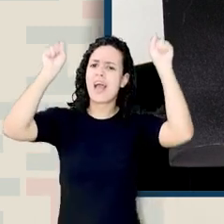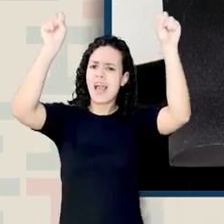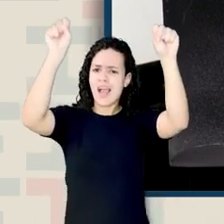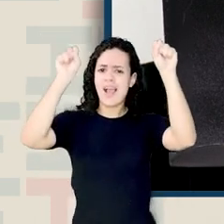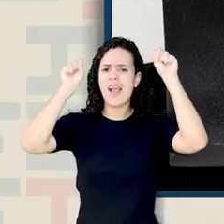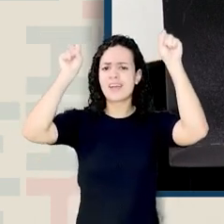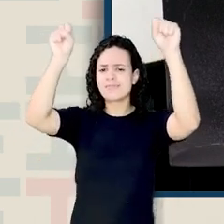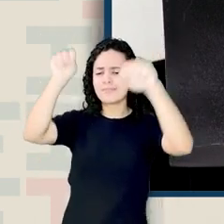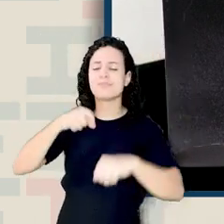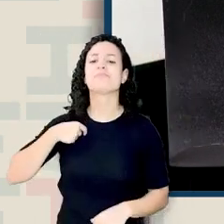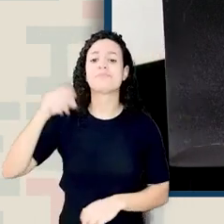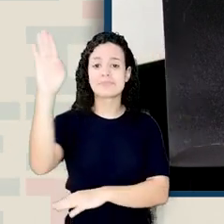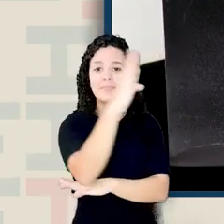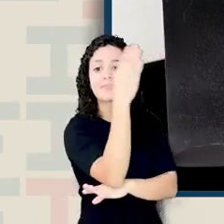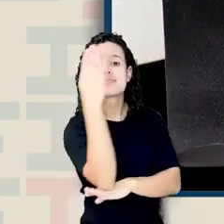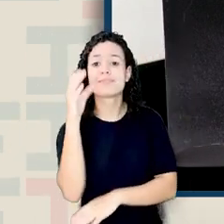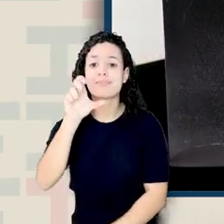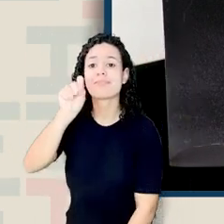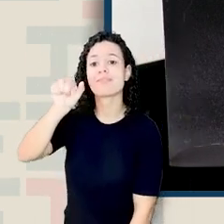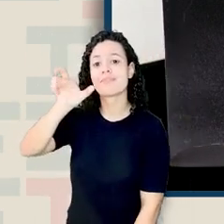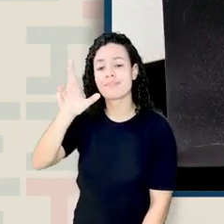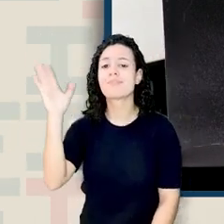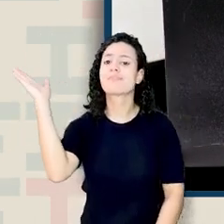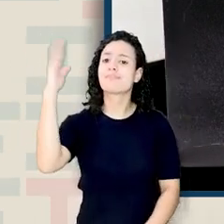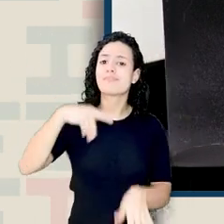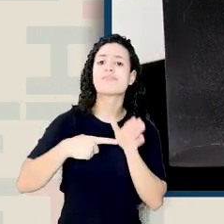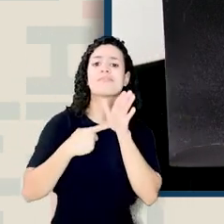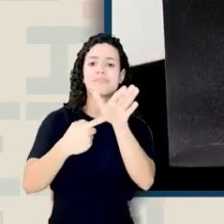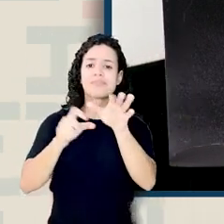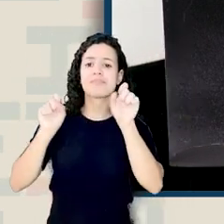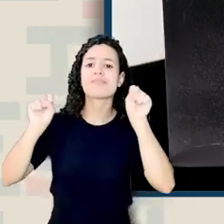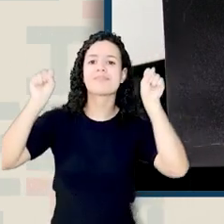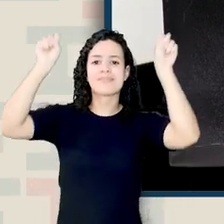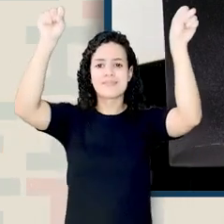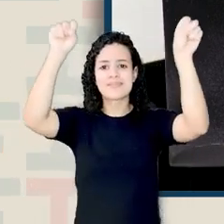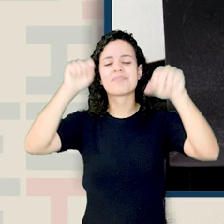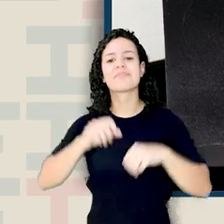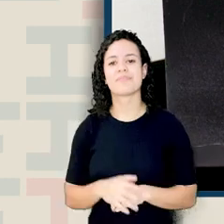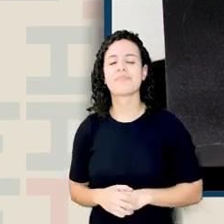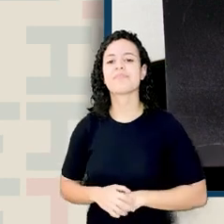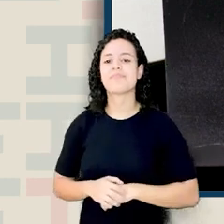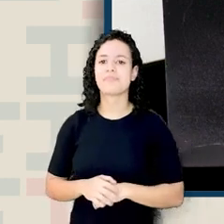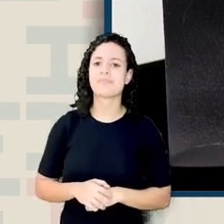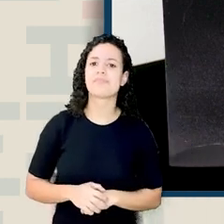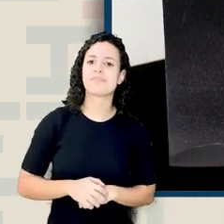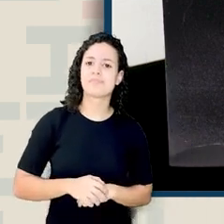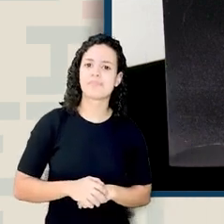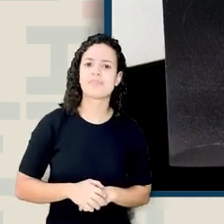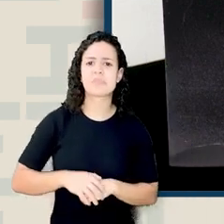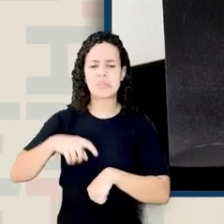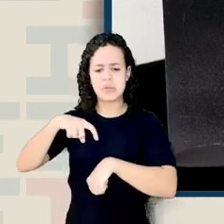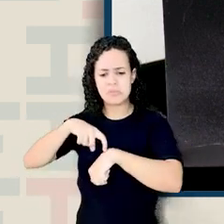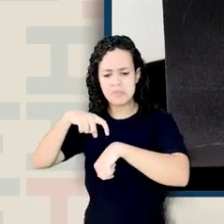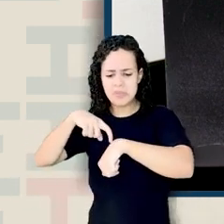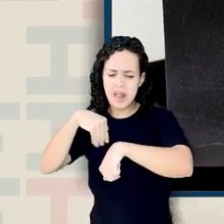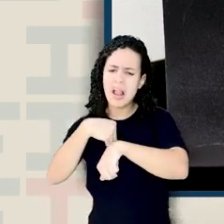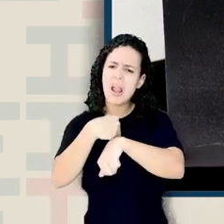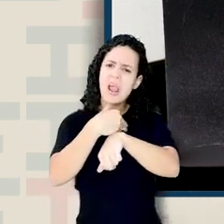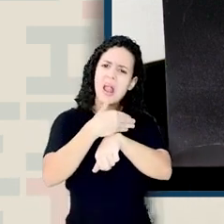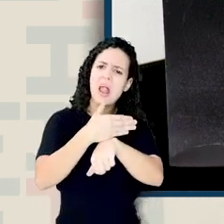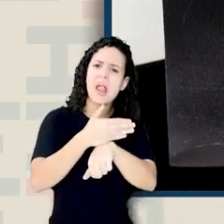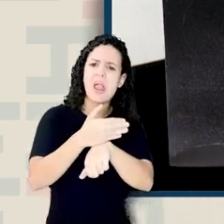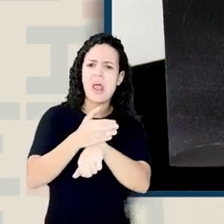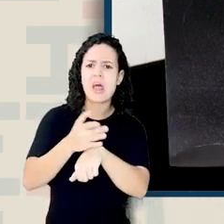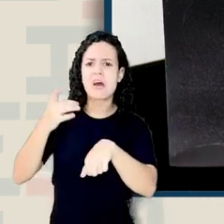Xangô. Maracatu solá, eu vim me apresentar o Xangô, Xangô. Na soleira do tempo, eu